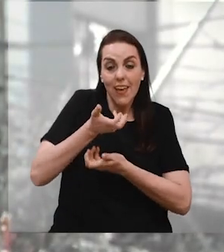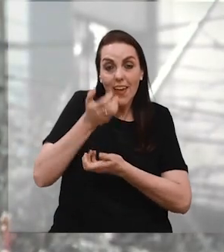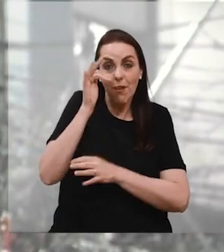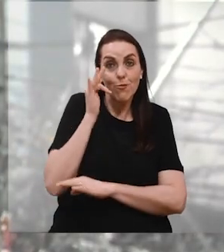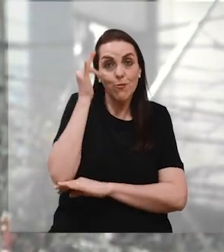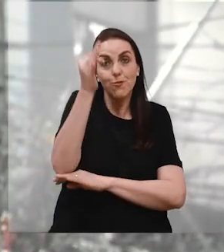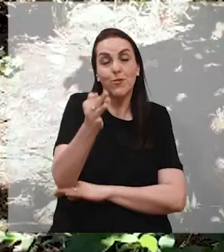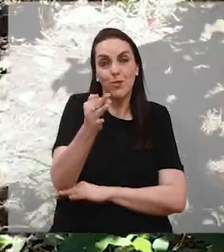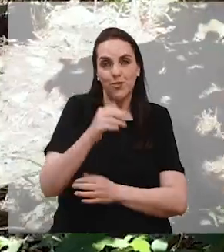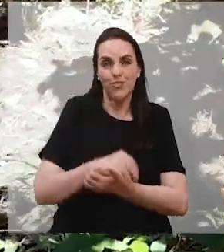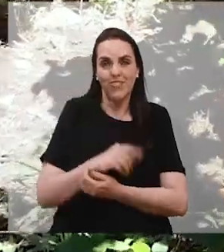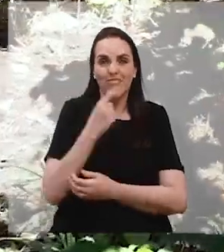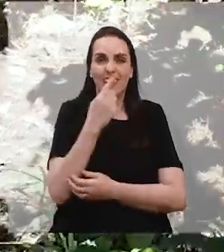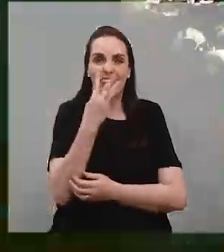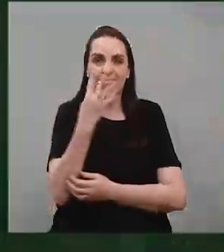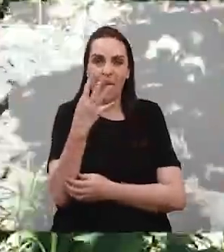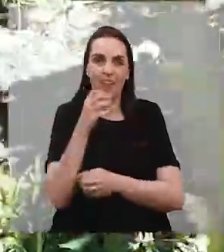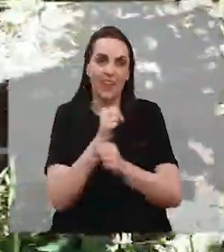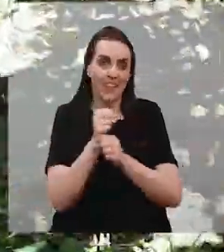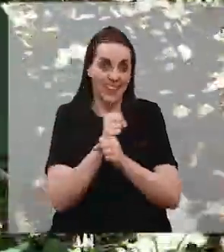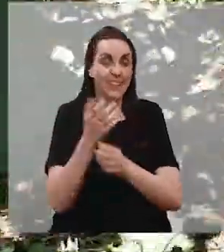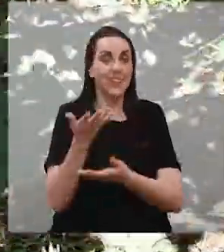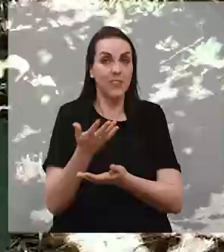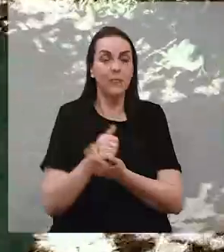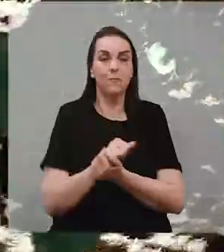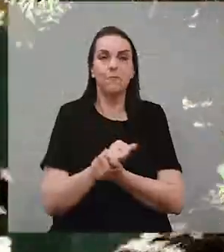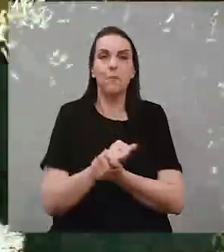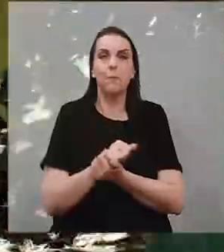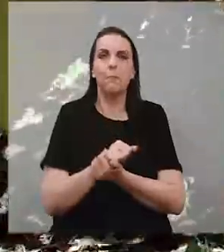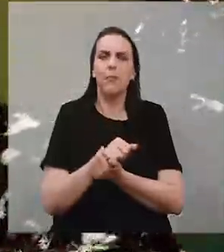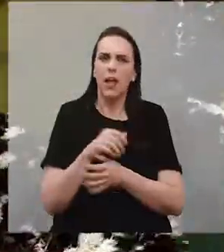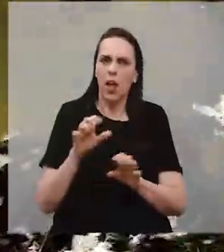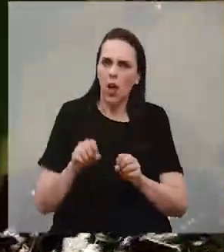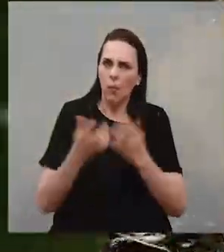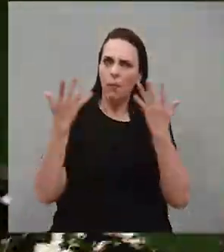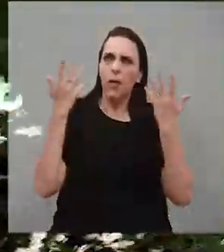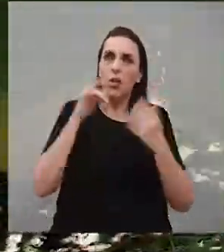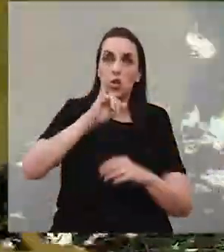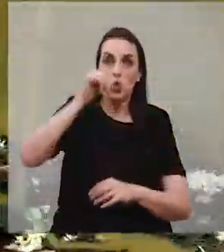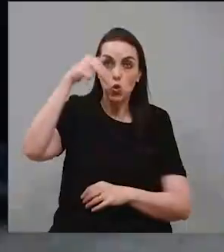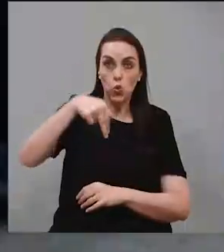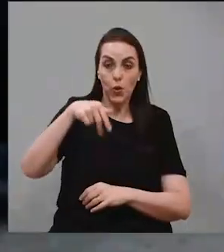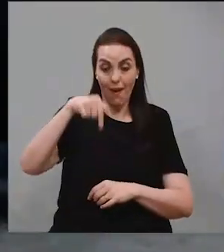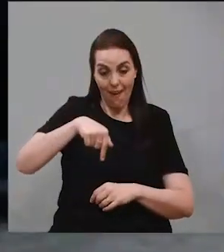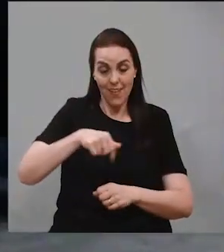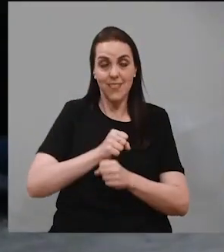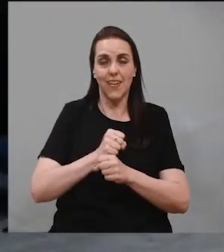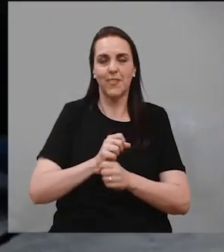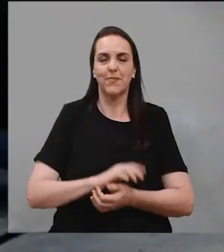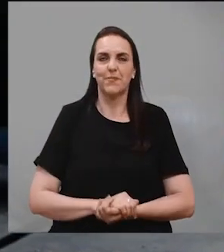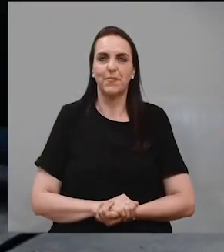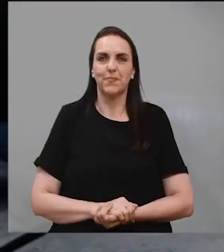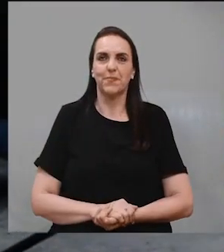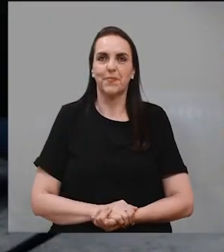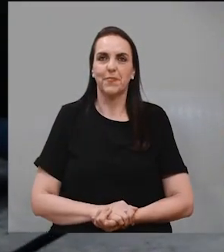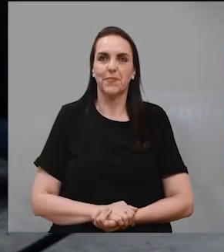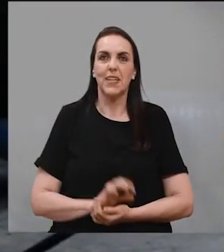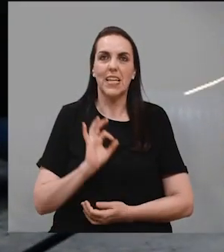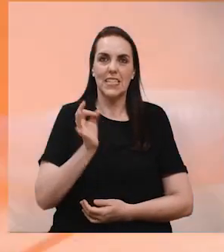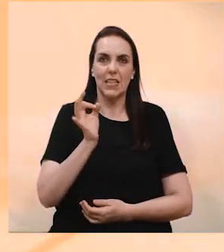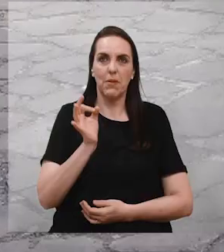para o nosso futuro, nos 134 anos que foram comemorados em junho deste ano, né? Exatamente. Dia